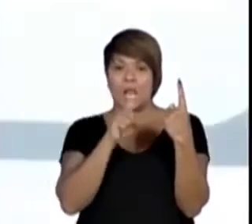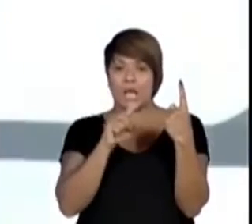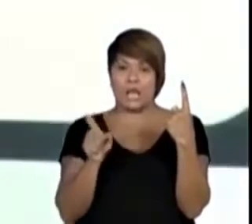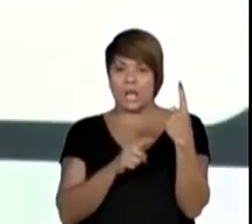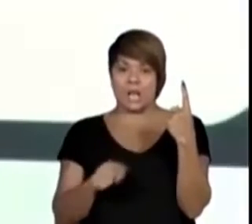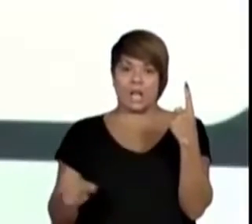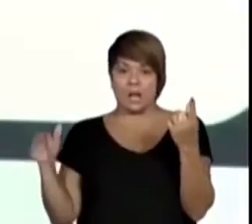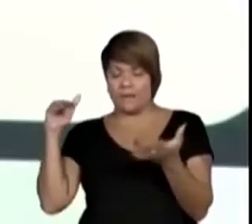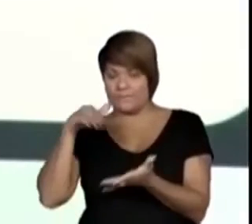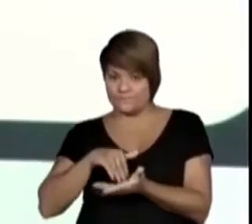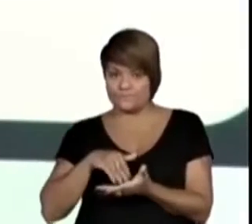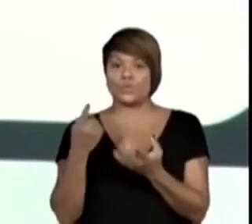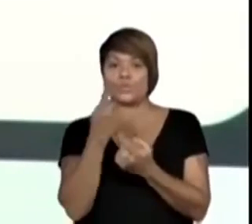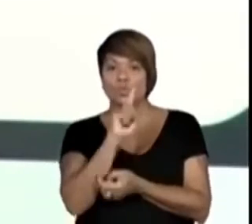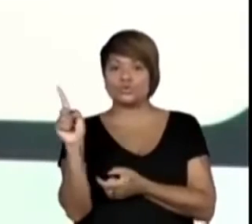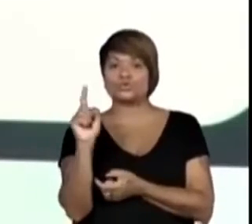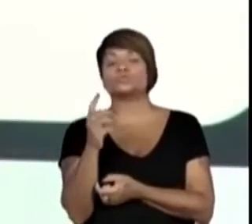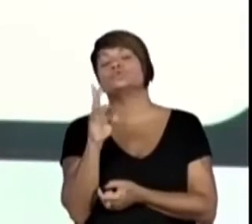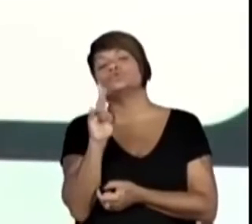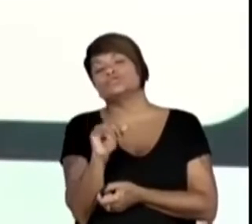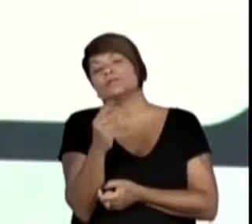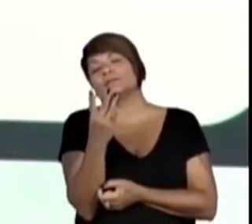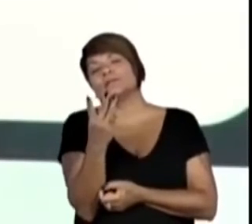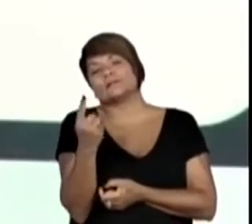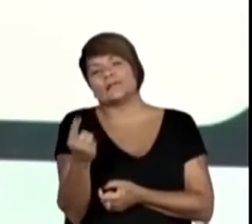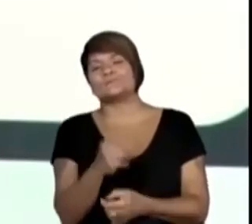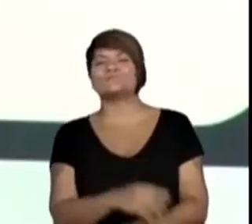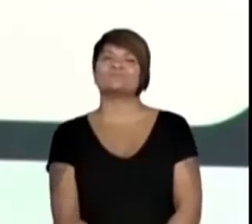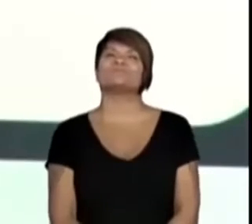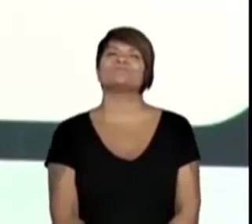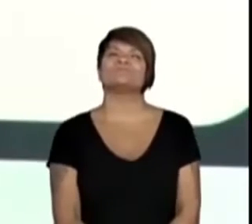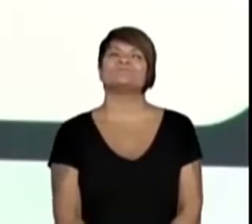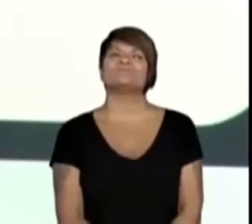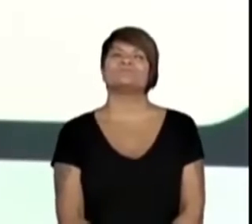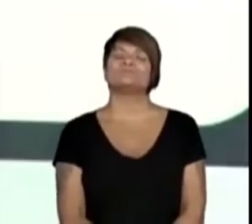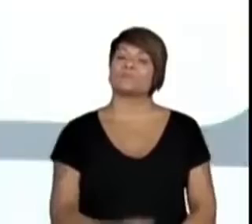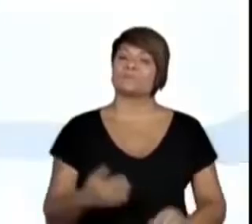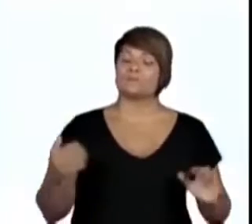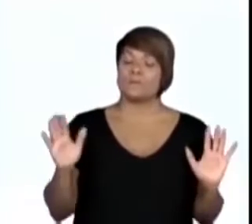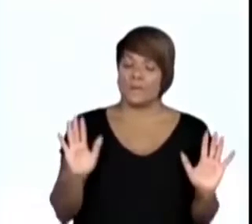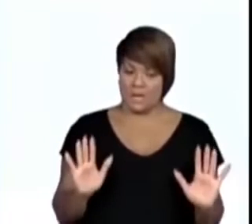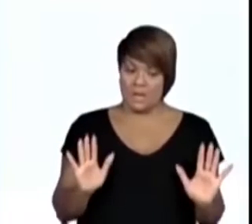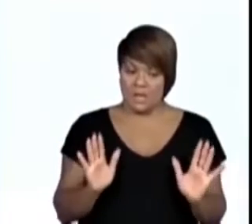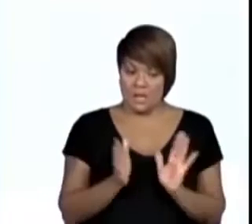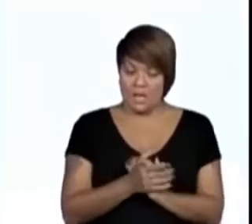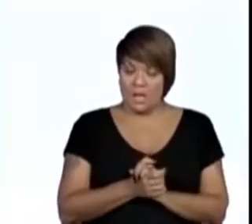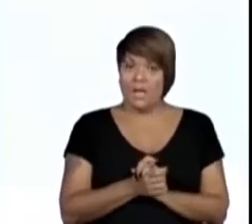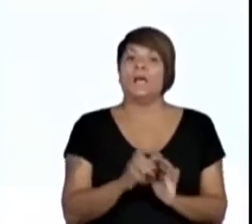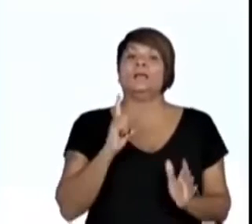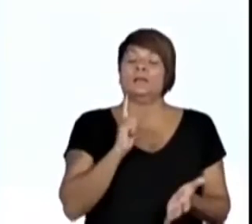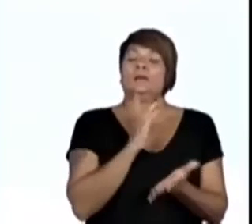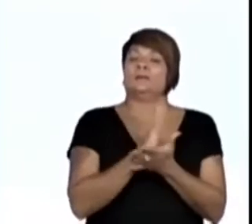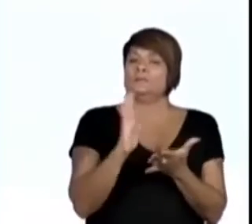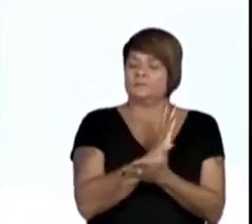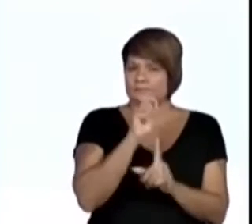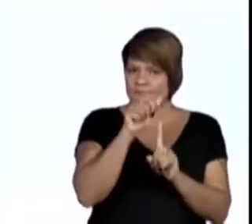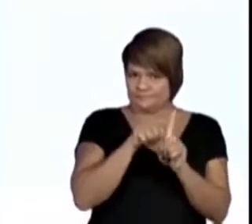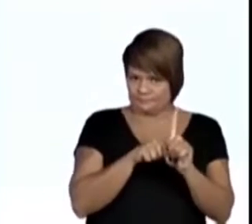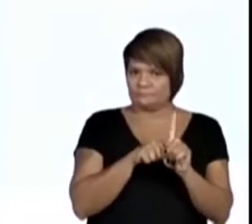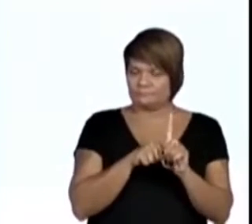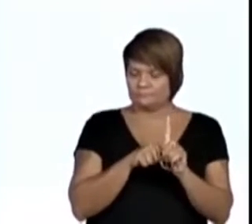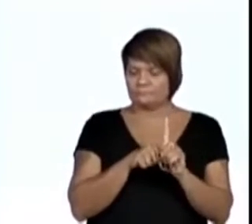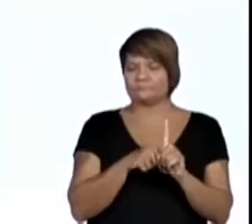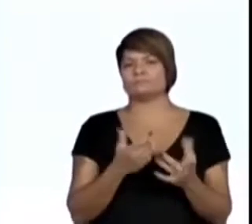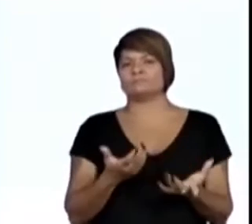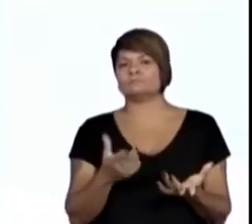dia 31. Aqui. Agora, tem alguns meses